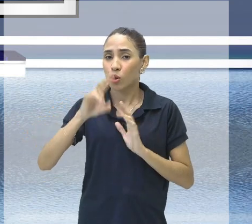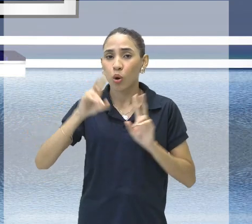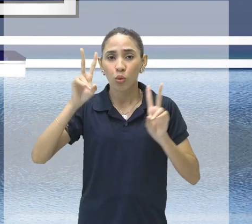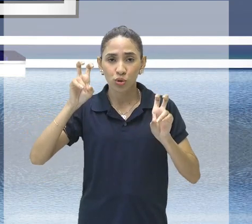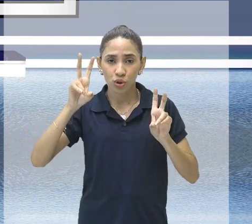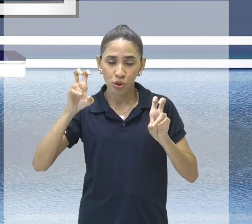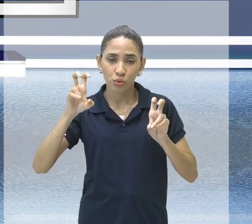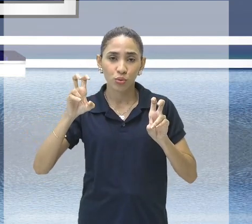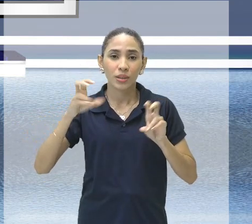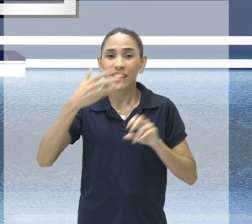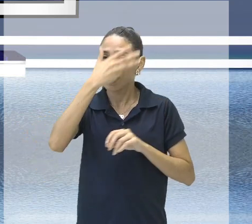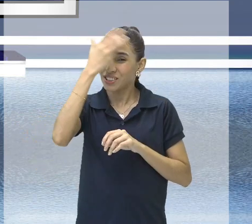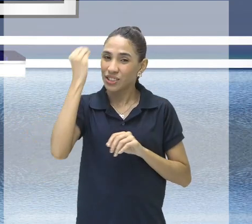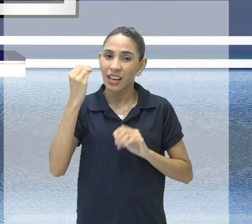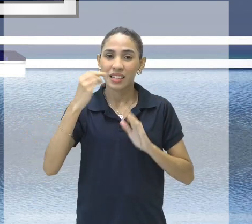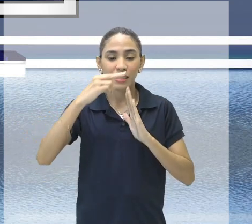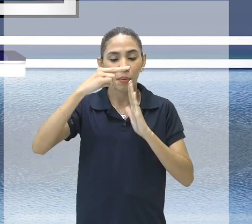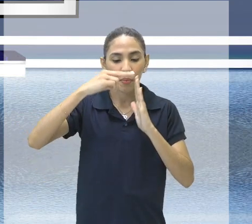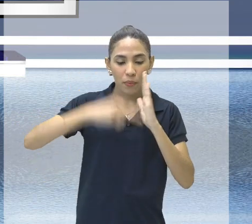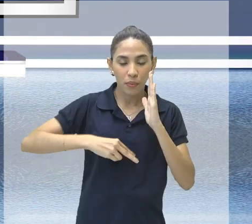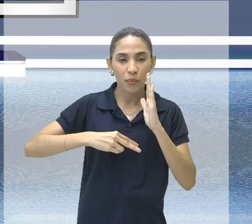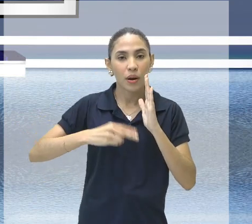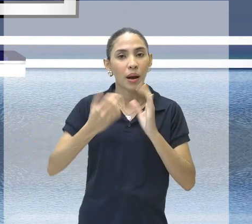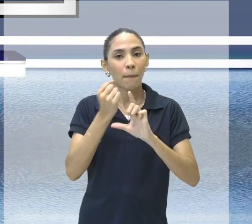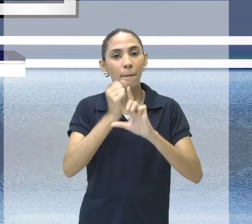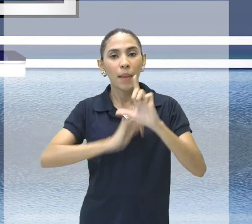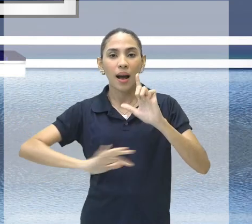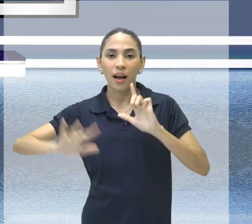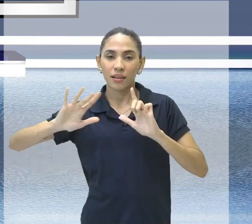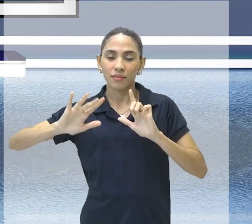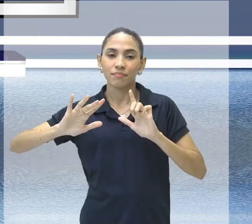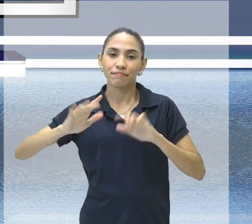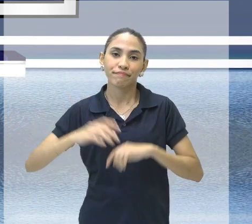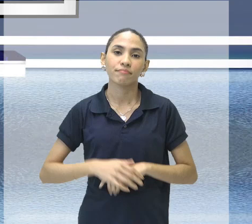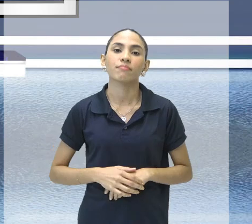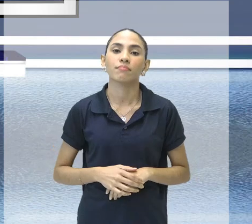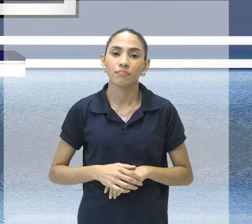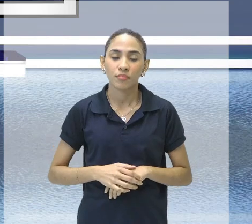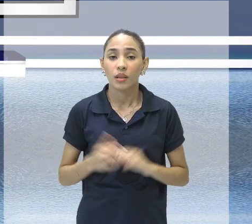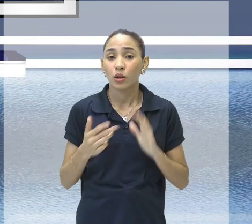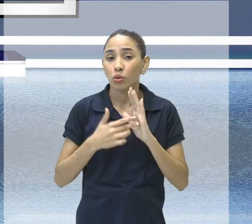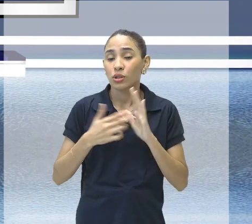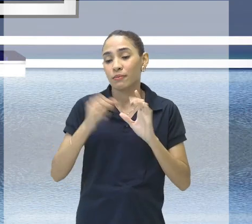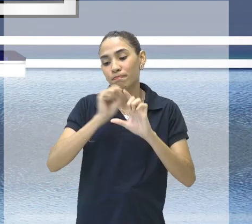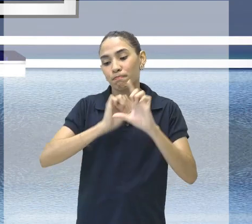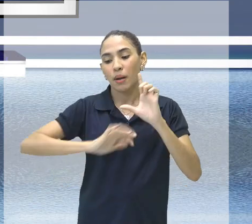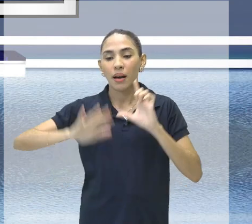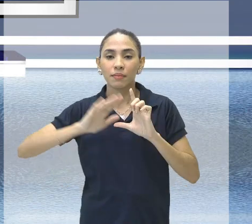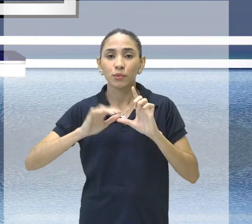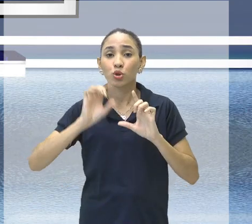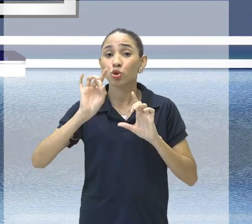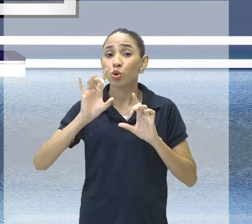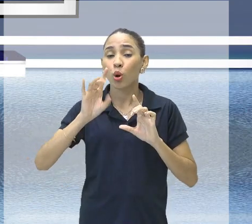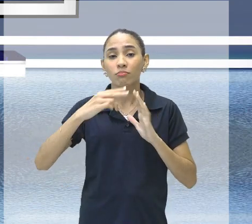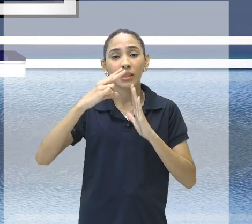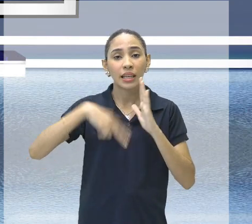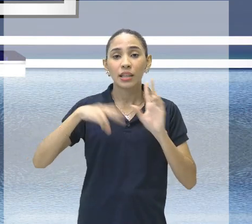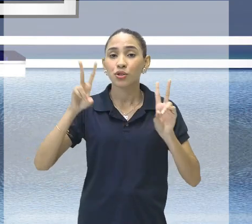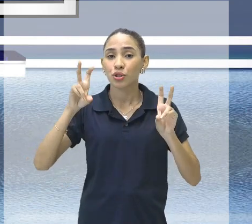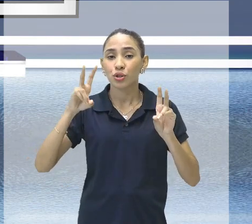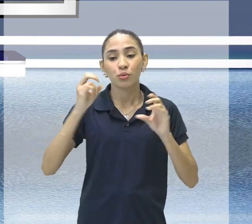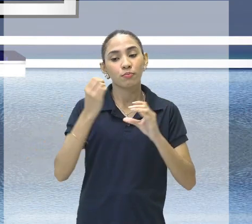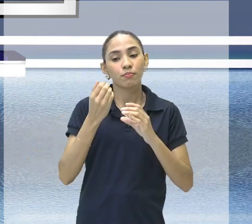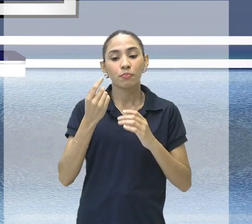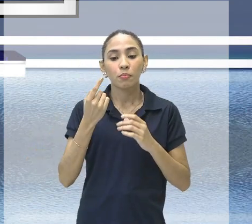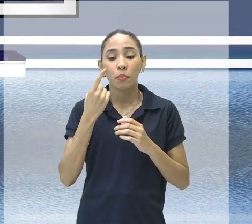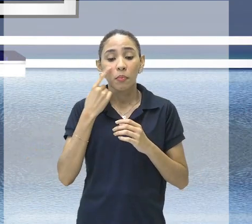título e aí ela já compartilha essa informação. Ela compartilha somente pelo que